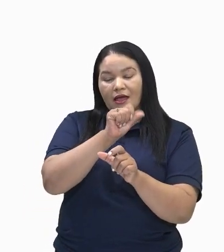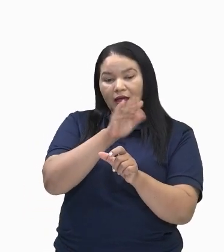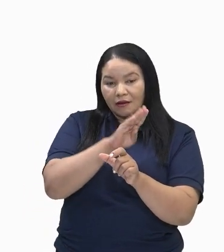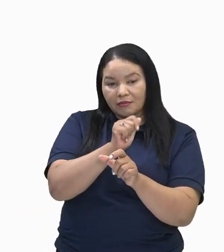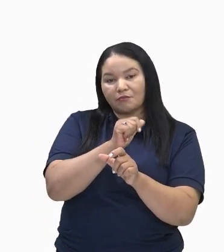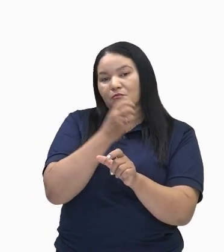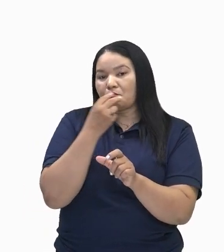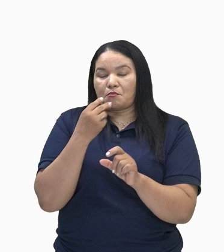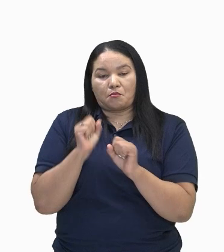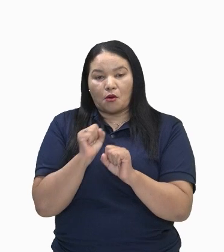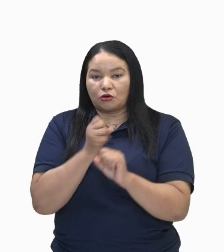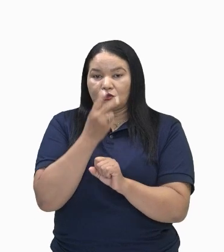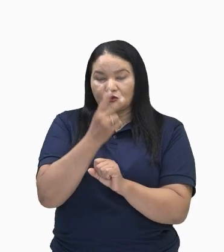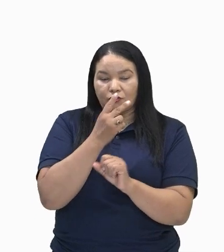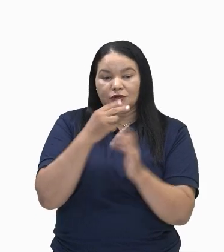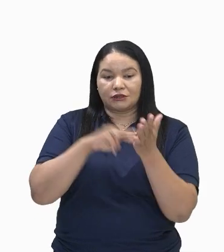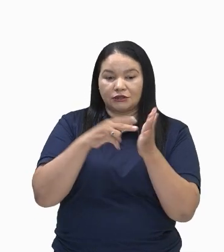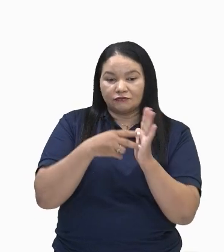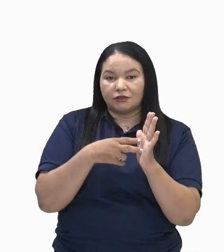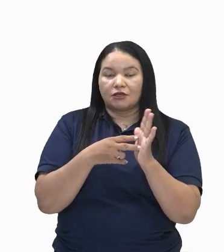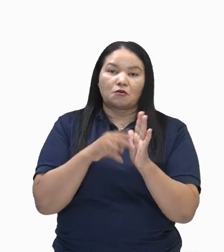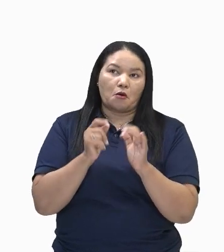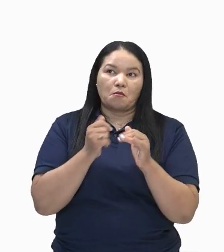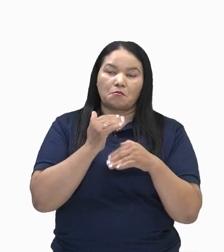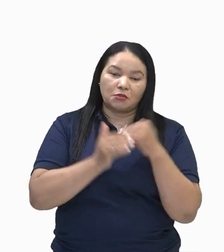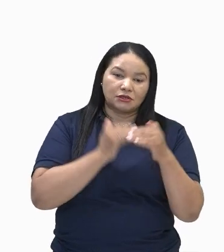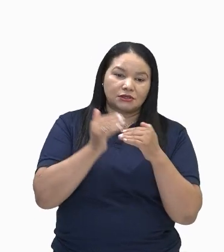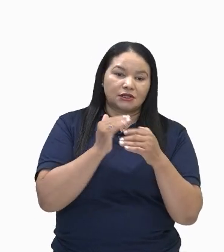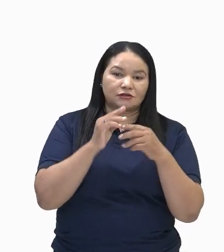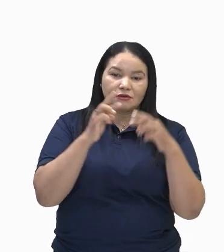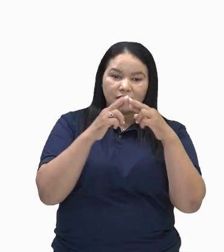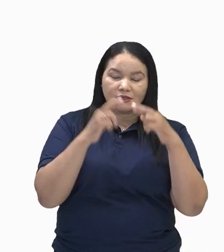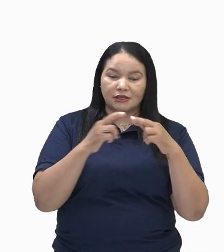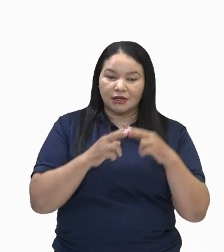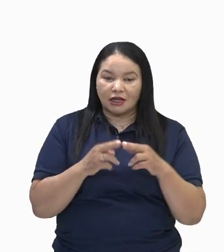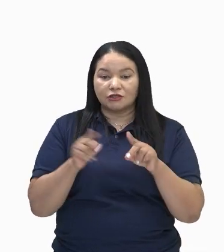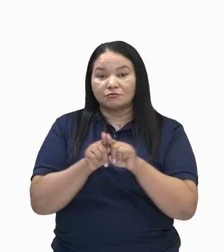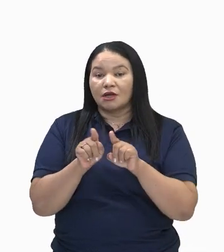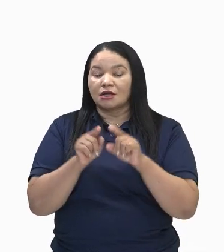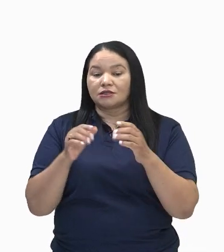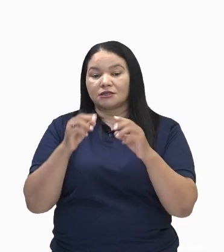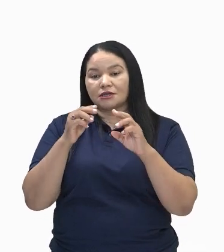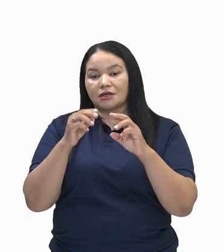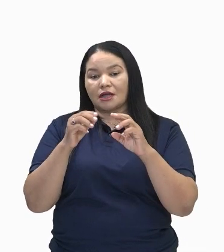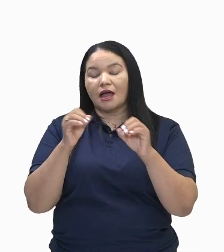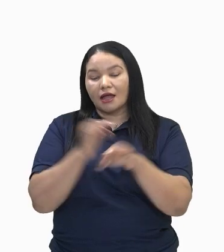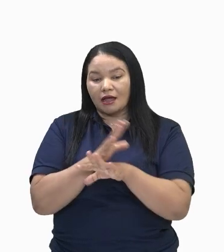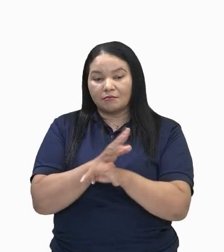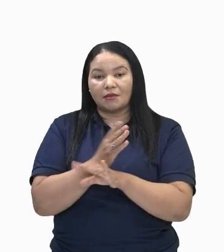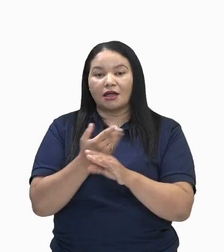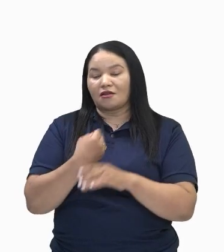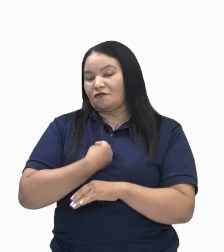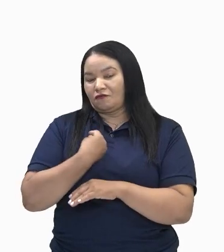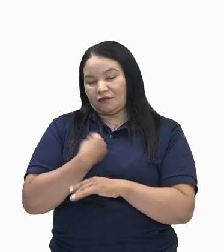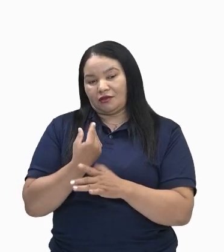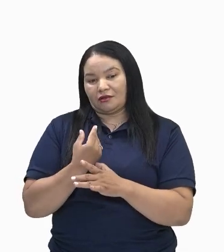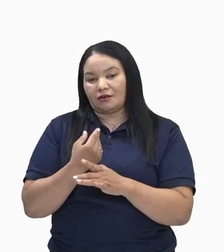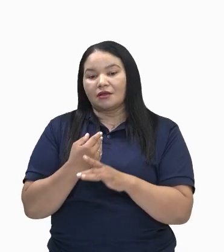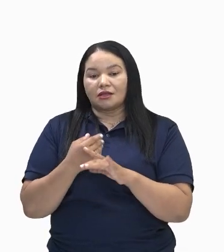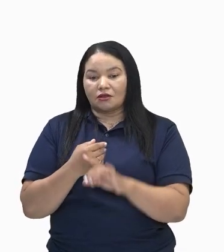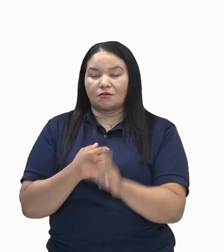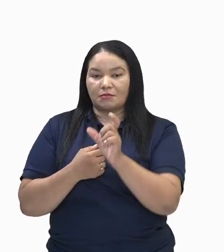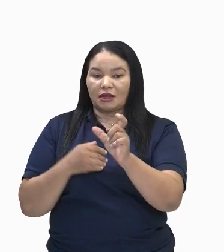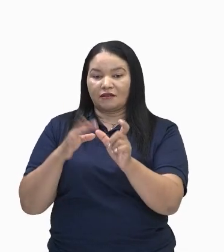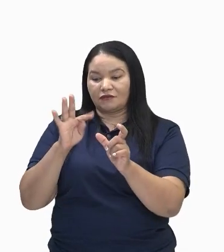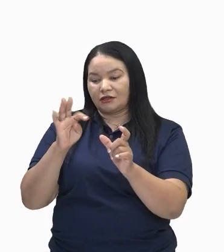significação, né? Acabar de terminar o processo da reciclagem, mas também de acabar a vida do ser humano. Então,